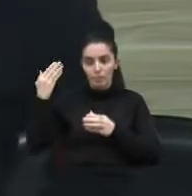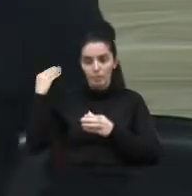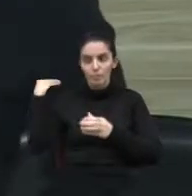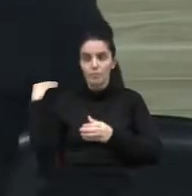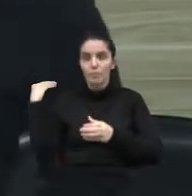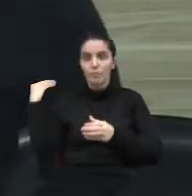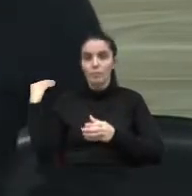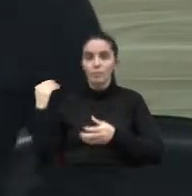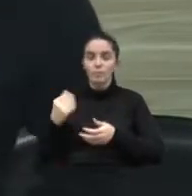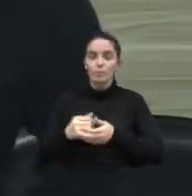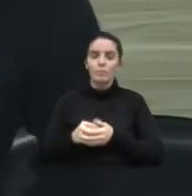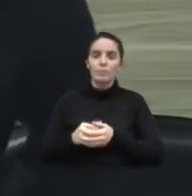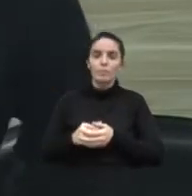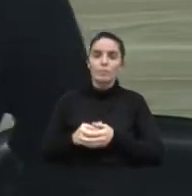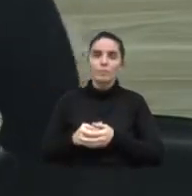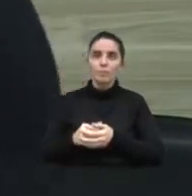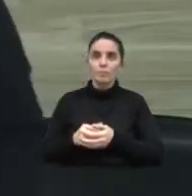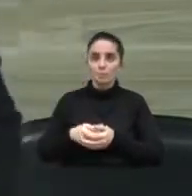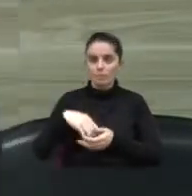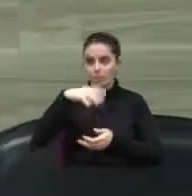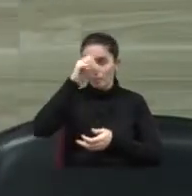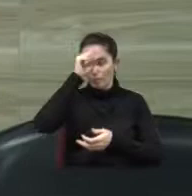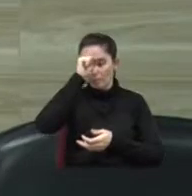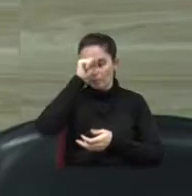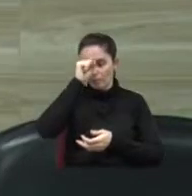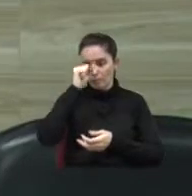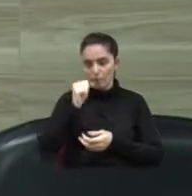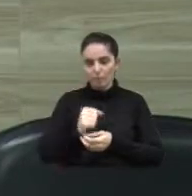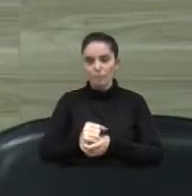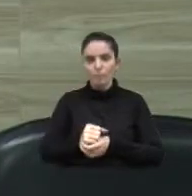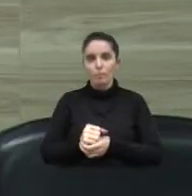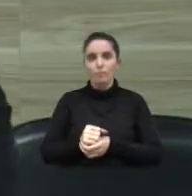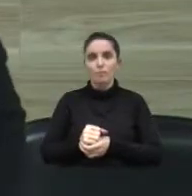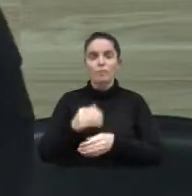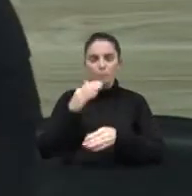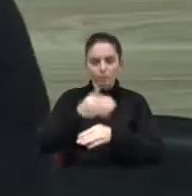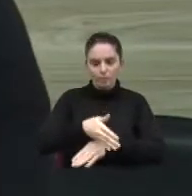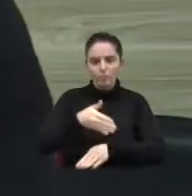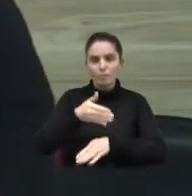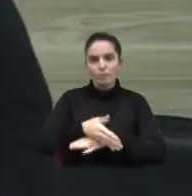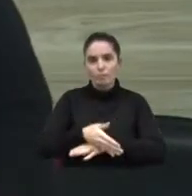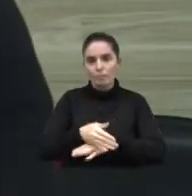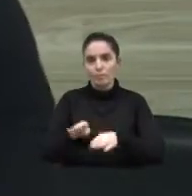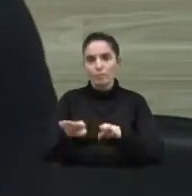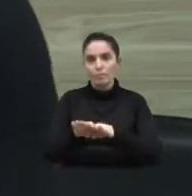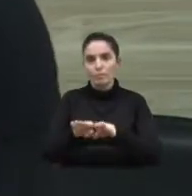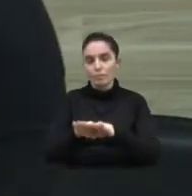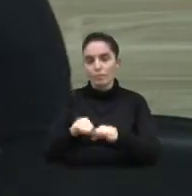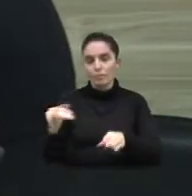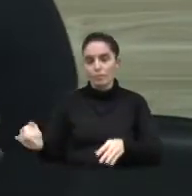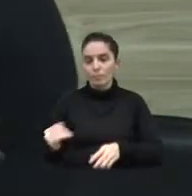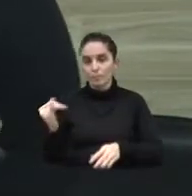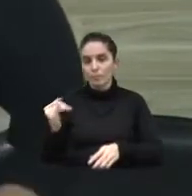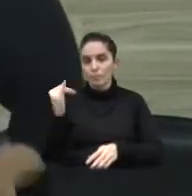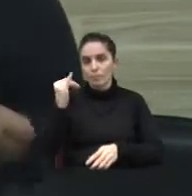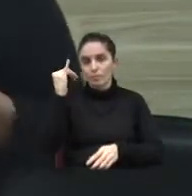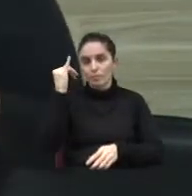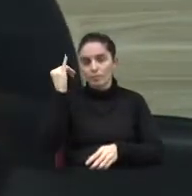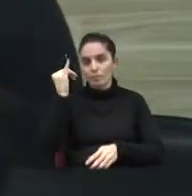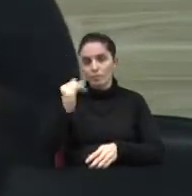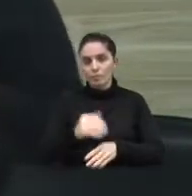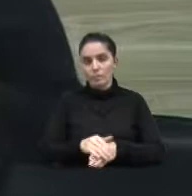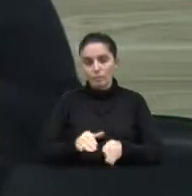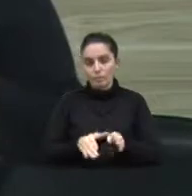nós aprendemos nesta comissão, o quanto participamos, e a importância que tem o Conselho. Antes de